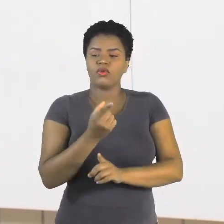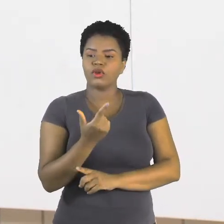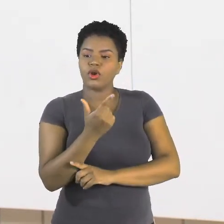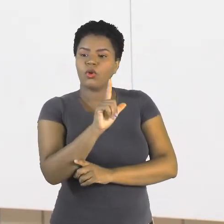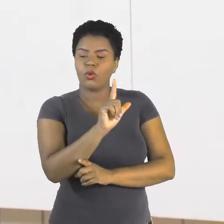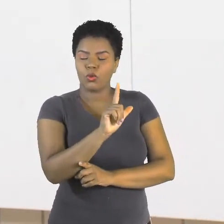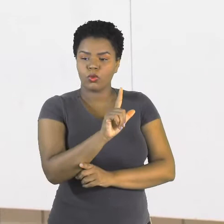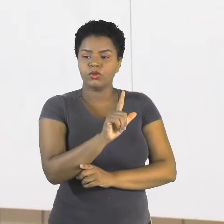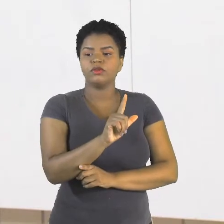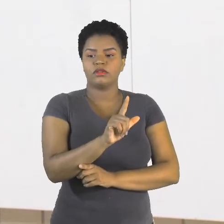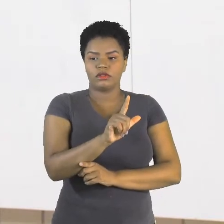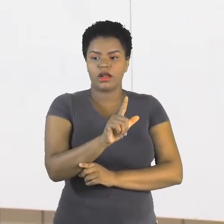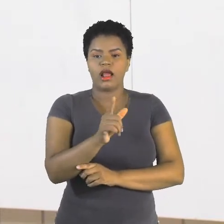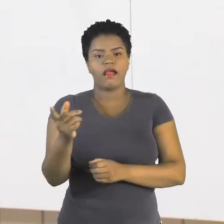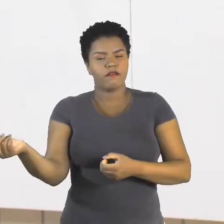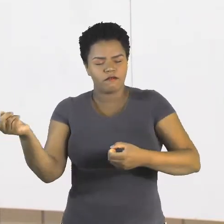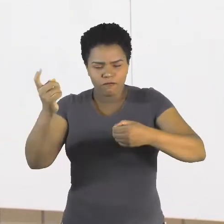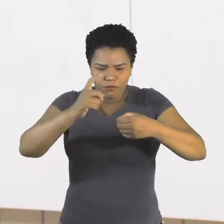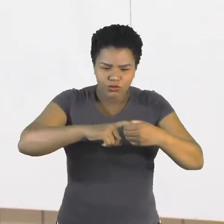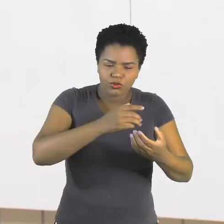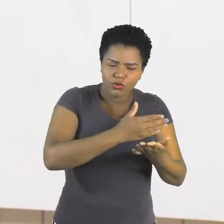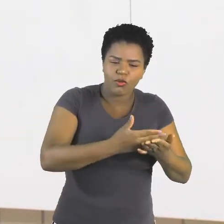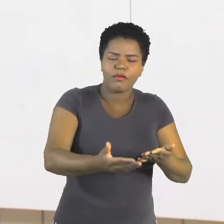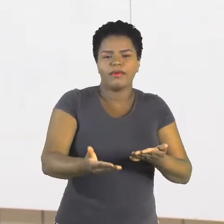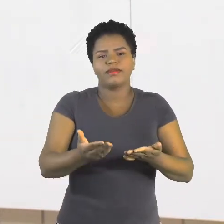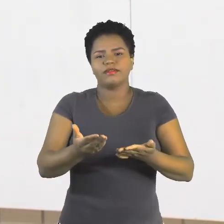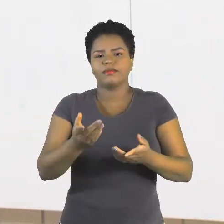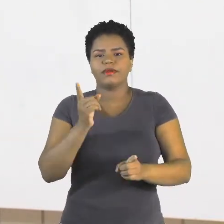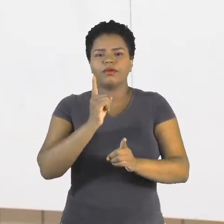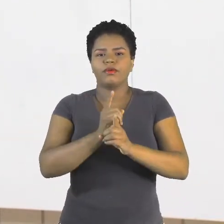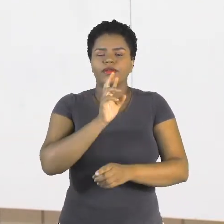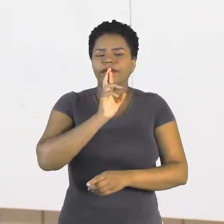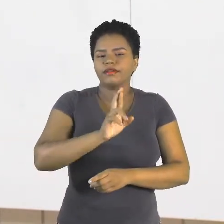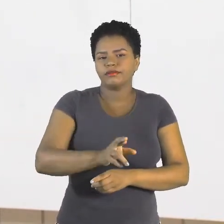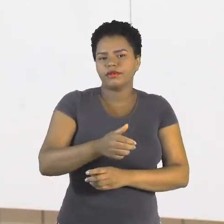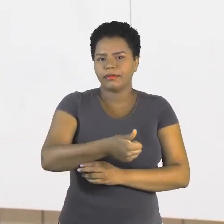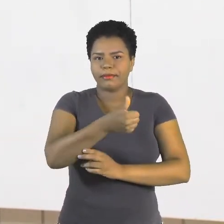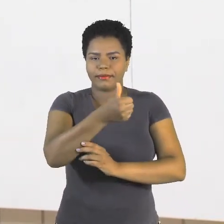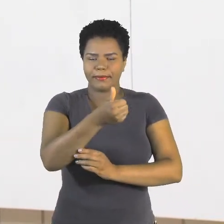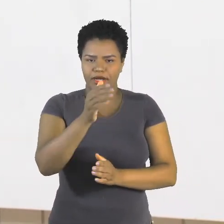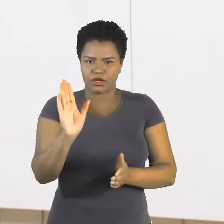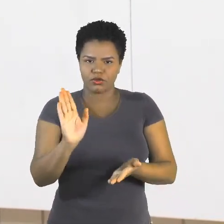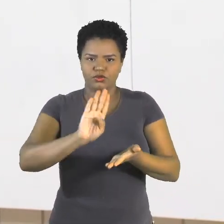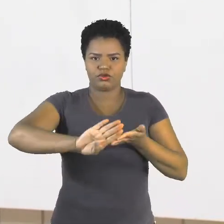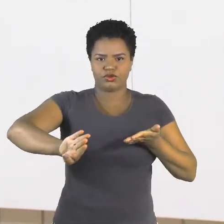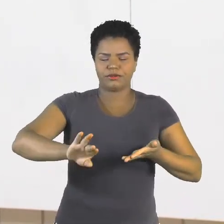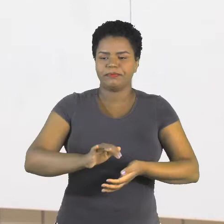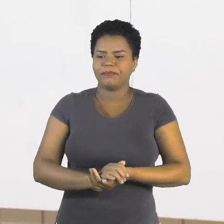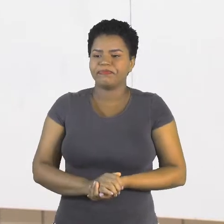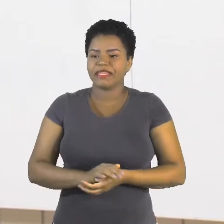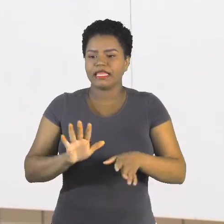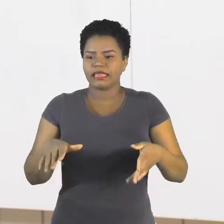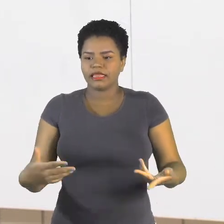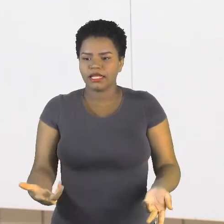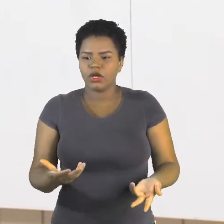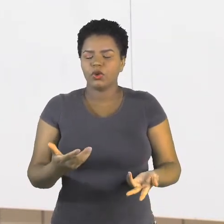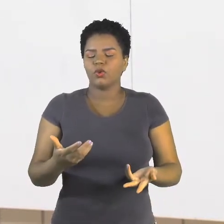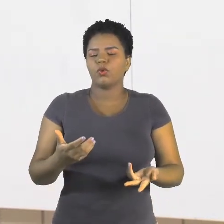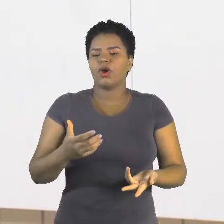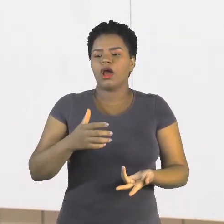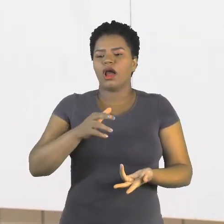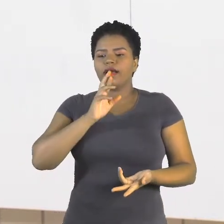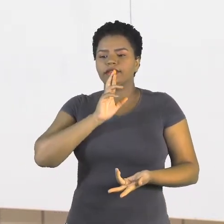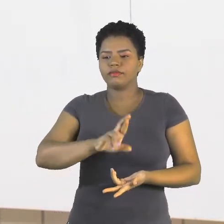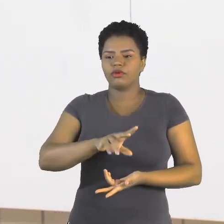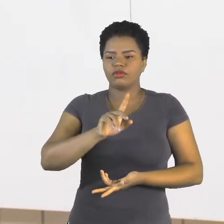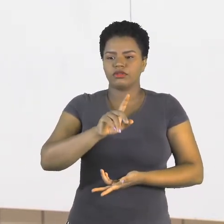retornei ao início para encontrar aquela que eu tinha eliminado. Qual é a minha solução, então? A solução é 15, lembra da ordem, o